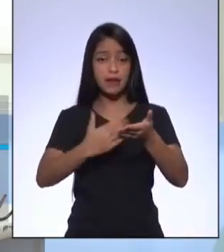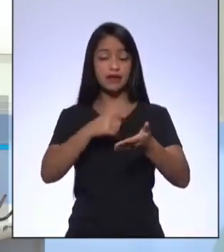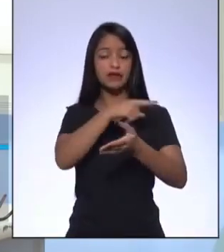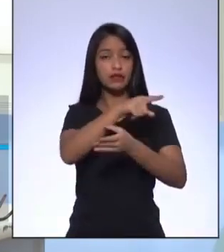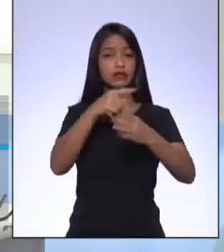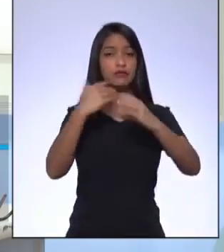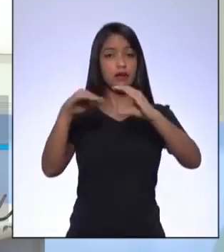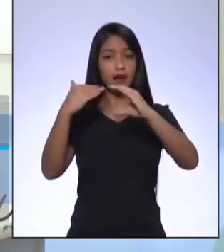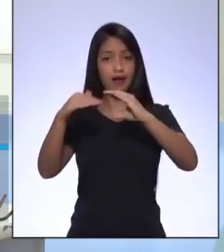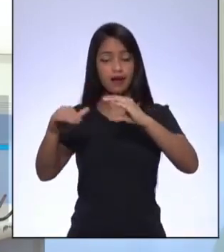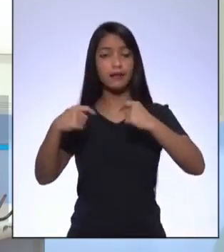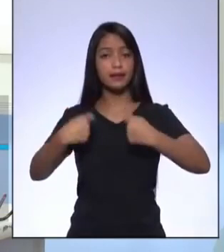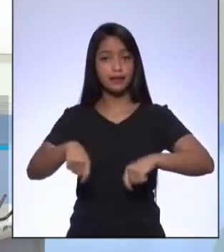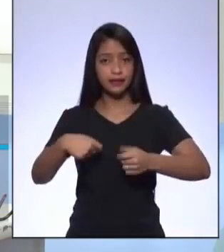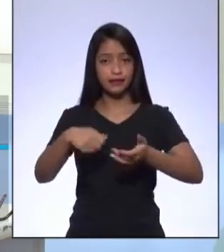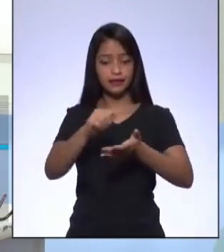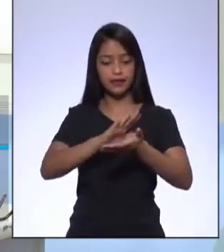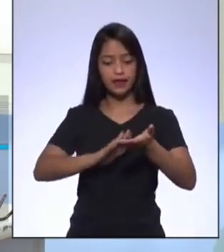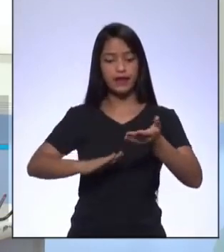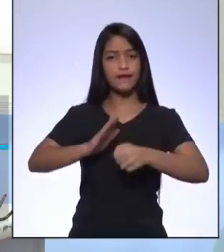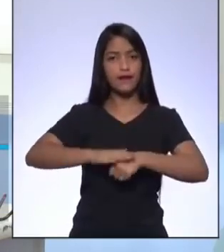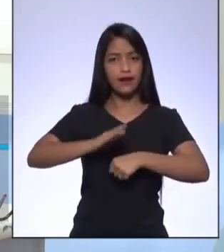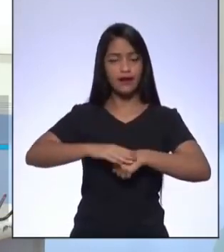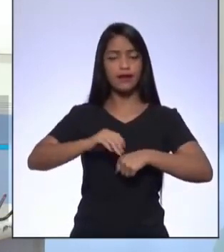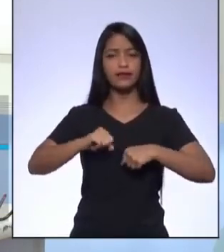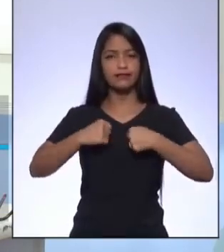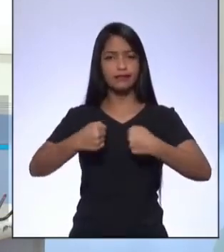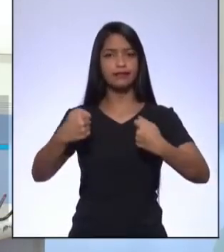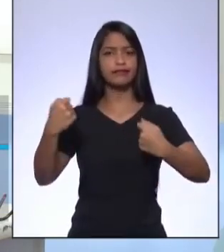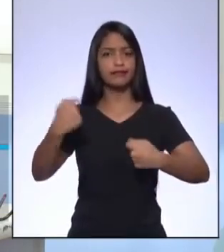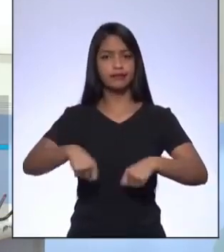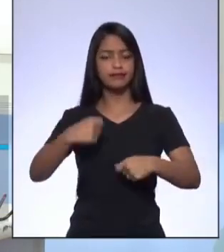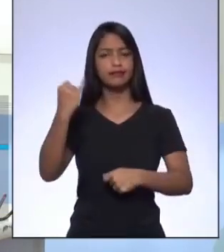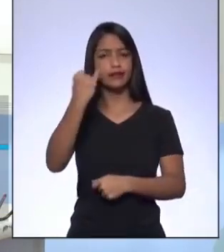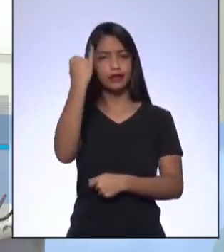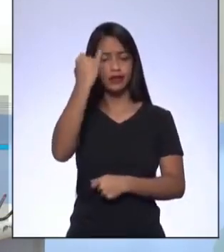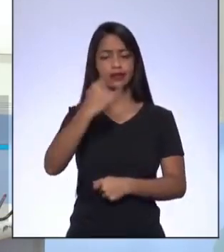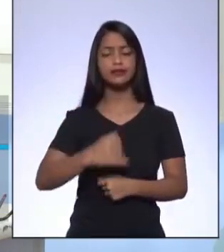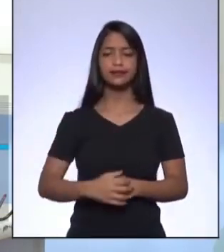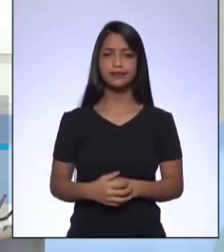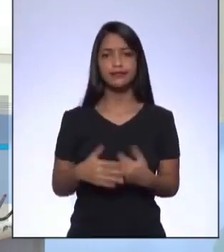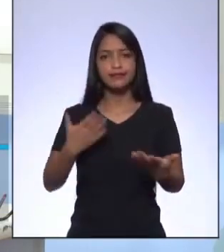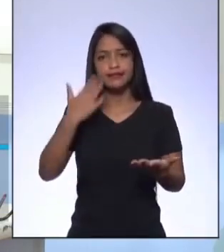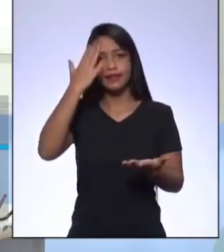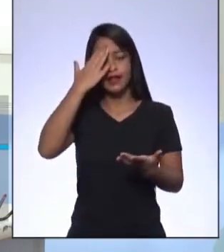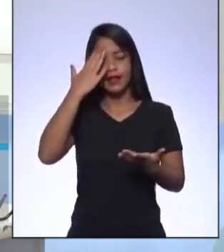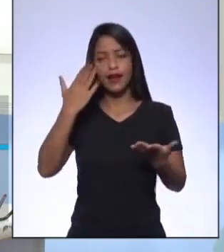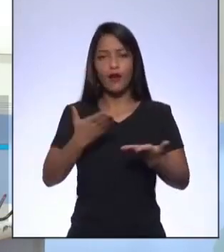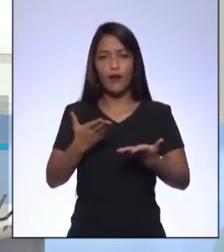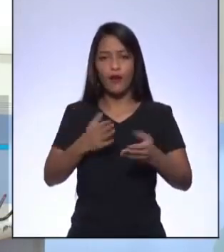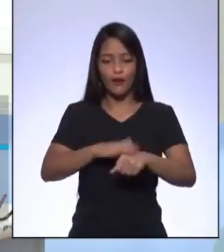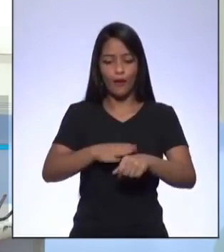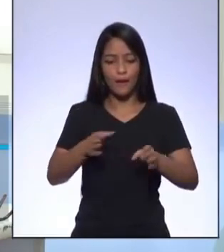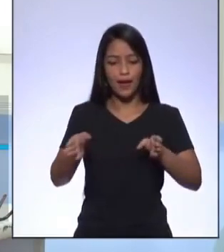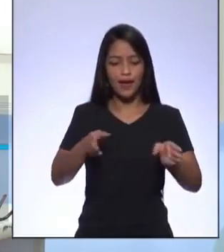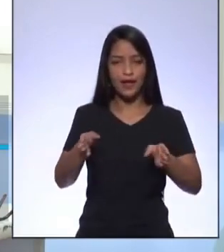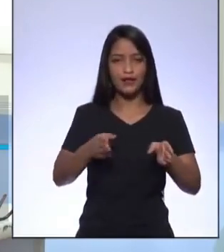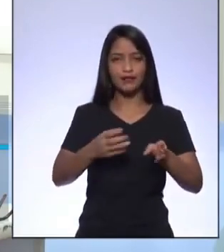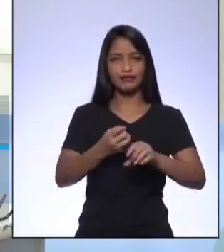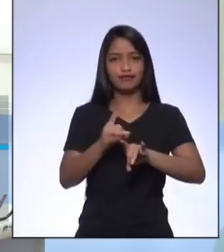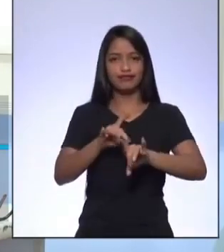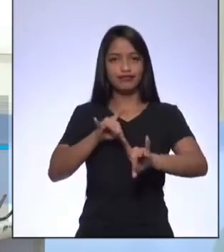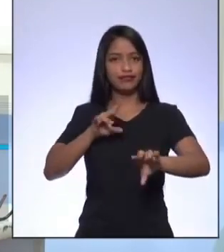importante fazer essas atividades. Lógico, a gente está numa situação diferente de tudo que já aconteceu na vida, eu faço